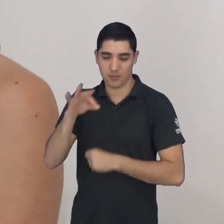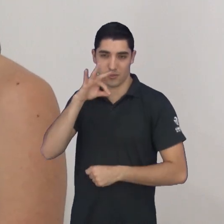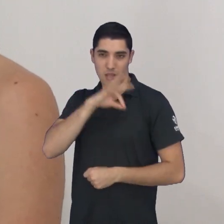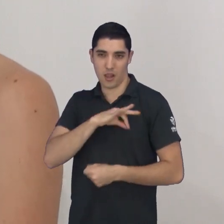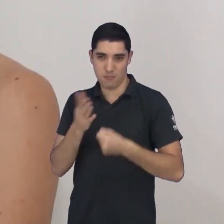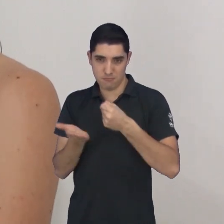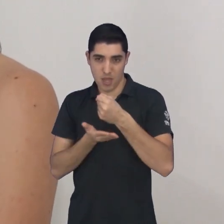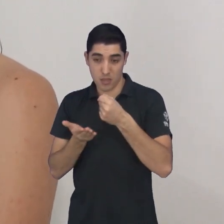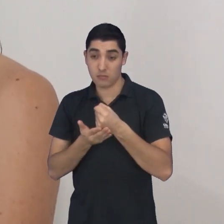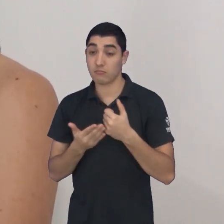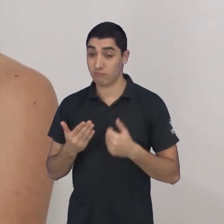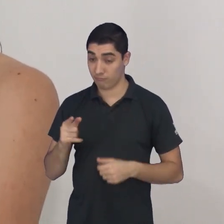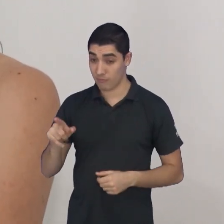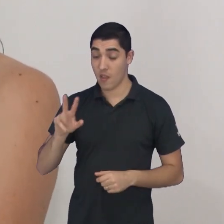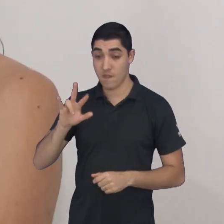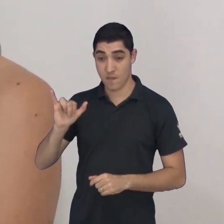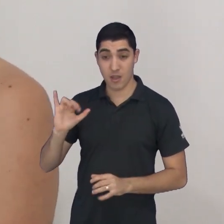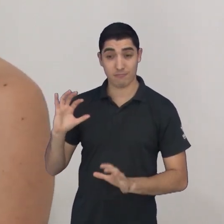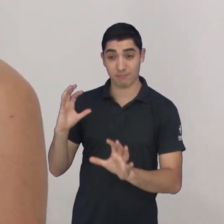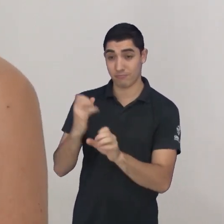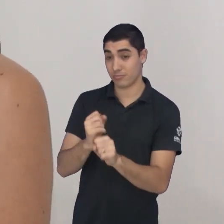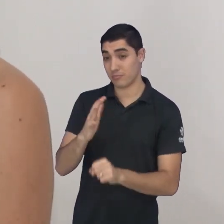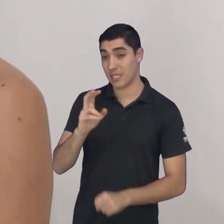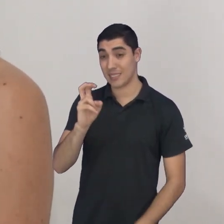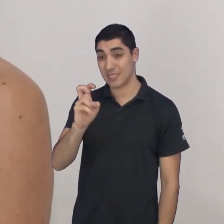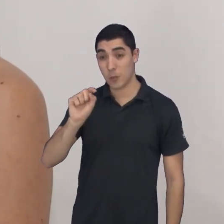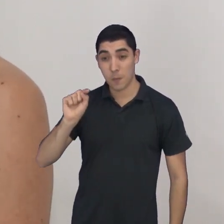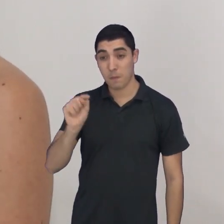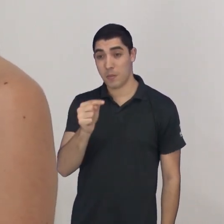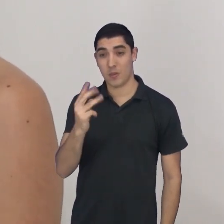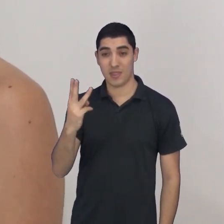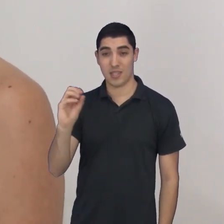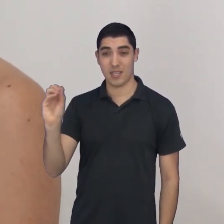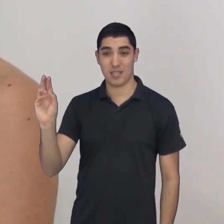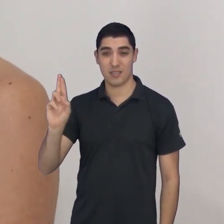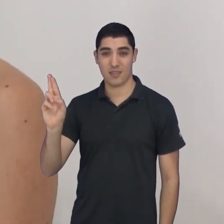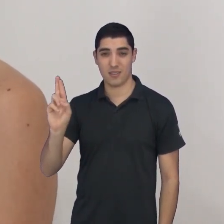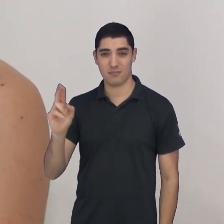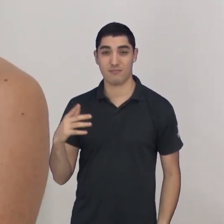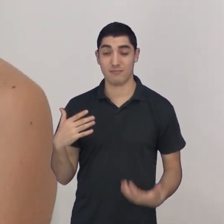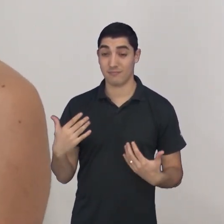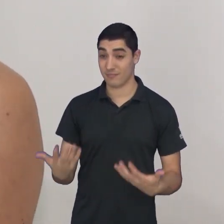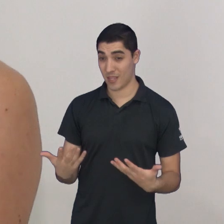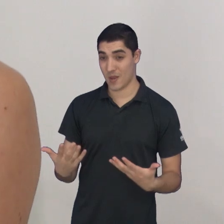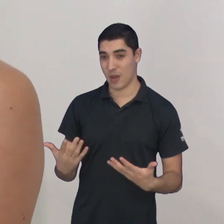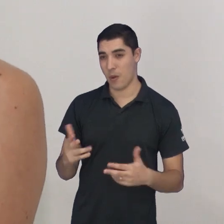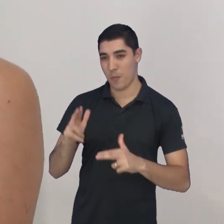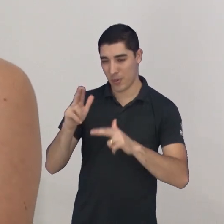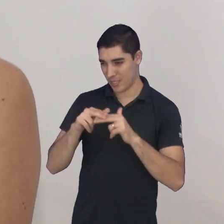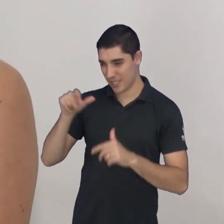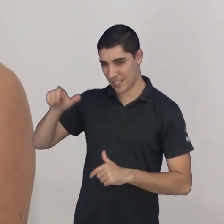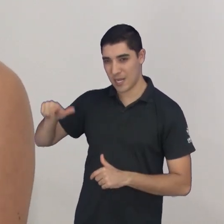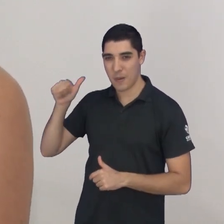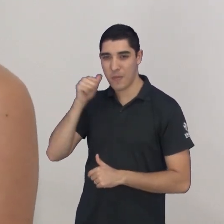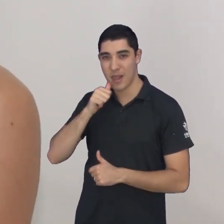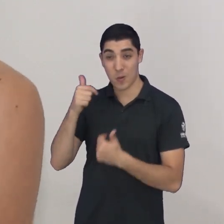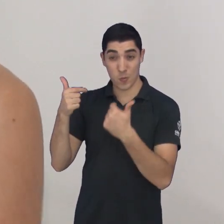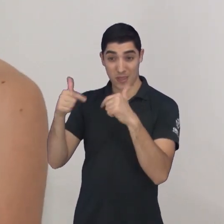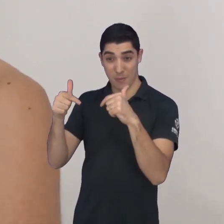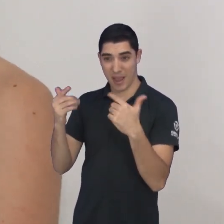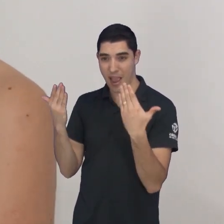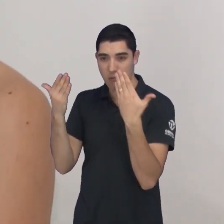isso vai somar mais ou menos R$ 5.300. Então, o trabalho invisível das mulheres, ele